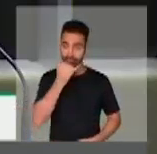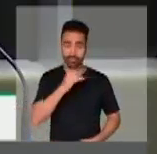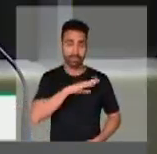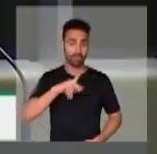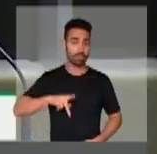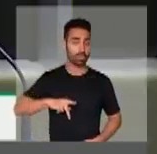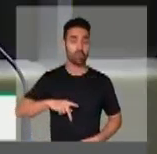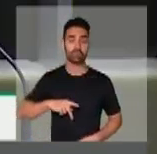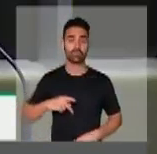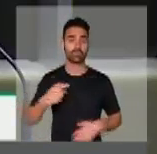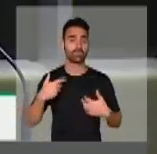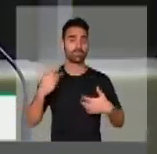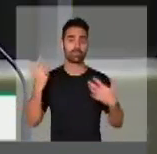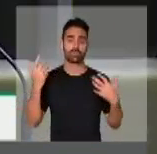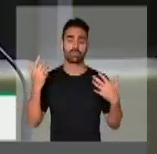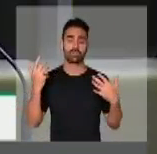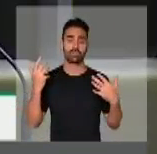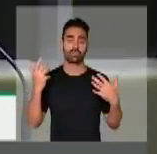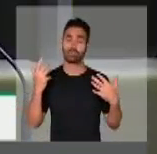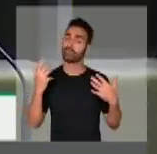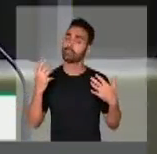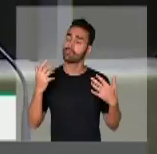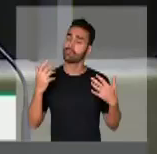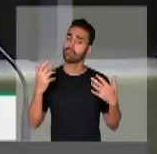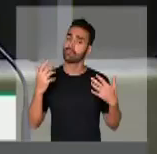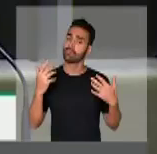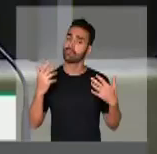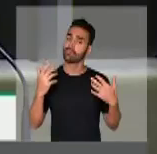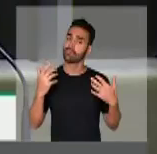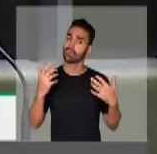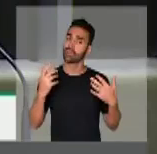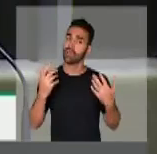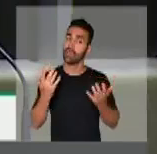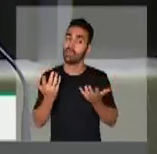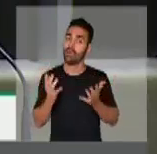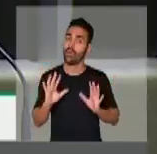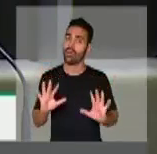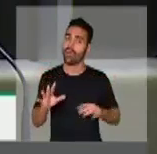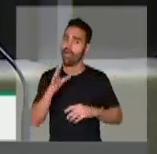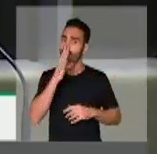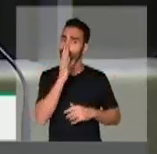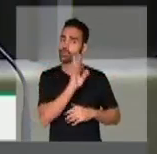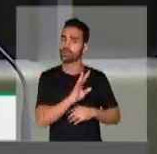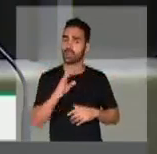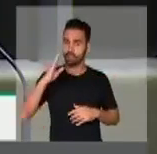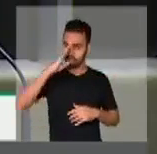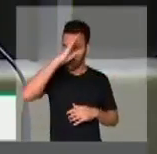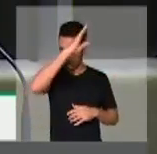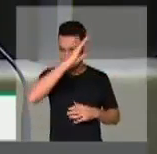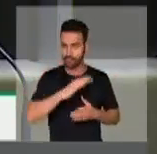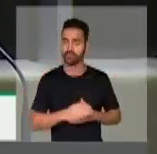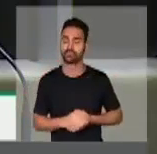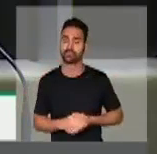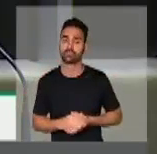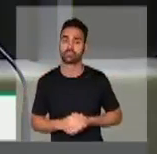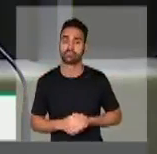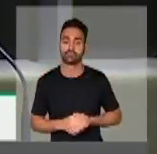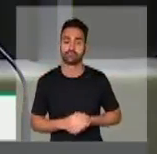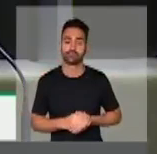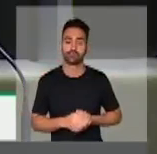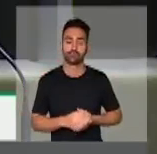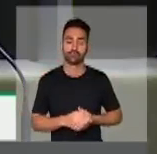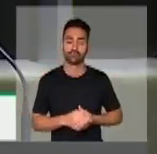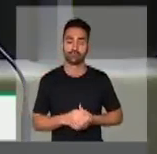Público não quer ouvir o sobrenome Bolsonaro no caso do assassinato de Marielle Franco. Antes que